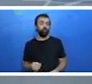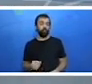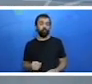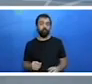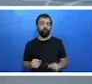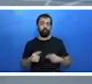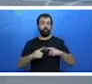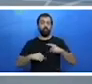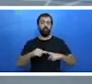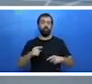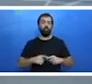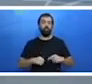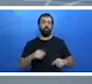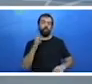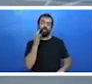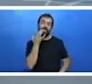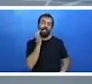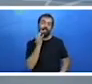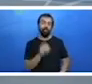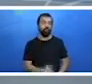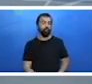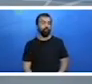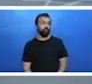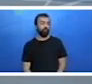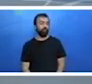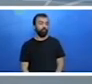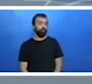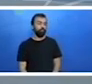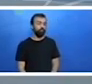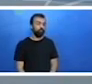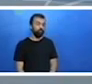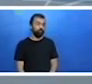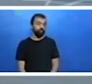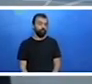nosso material dourado, certo? Lembra da plaquinha?